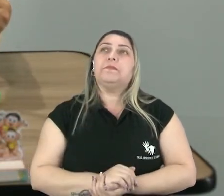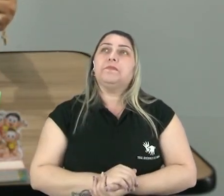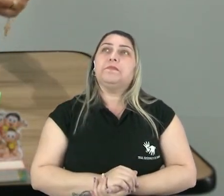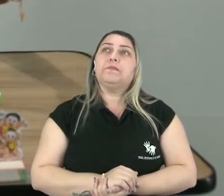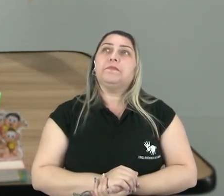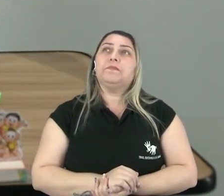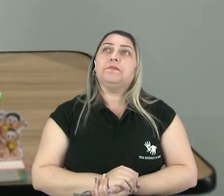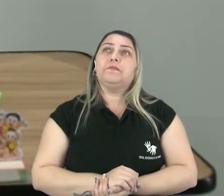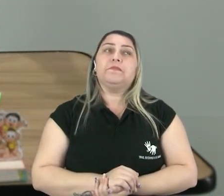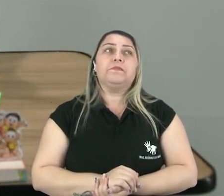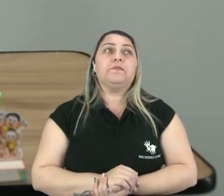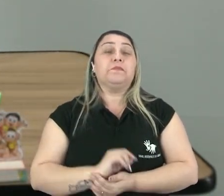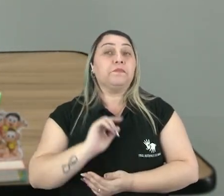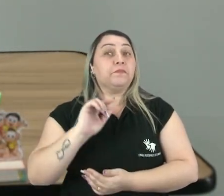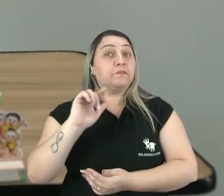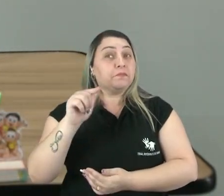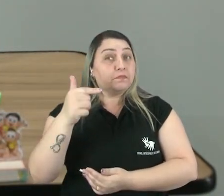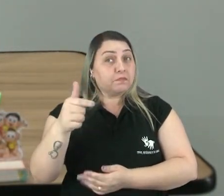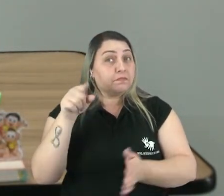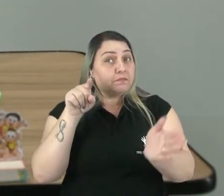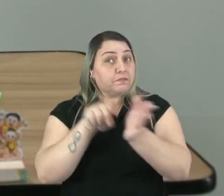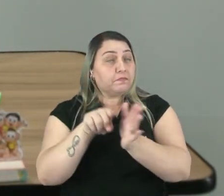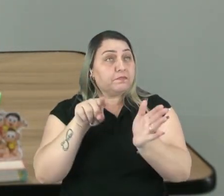Vamos para mais um questionamento.